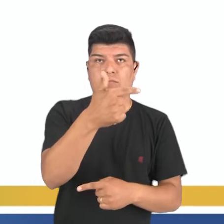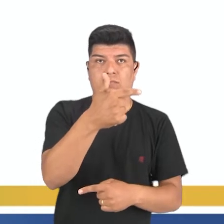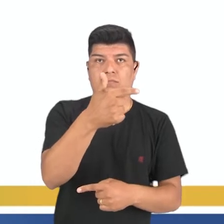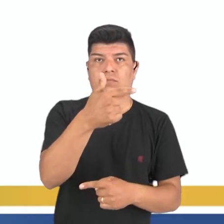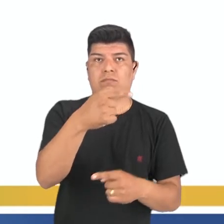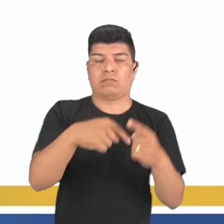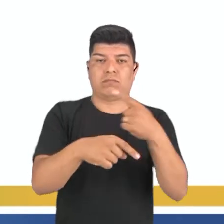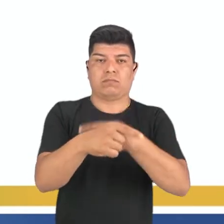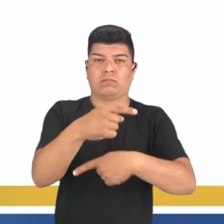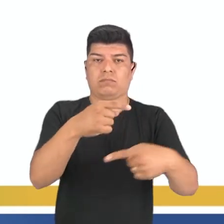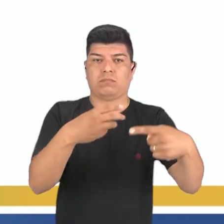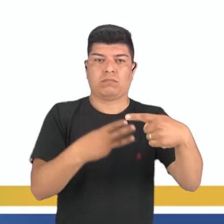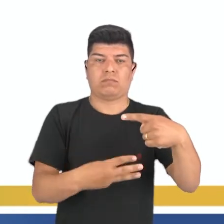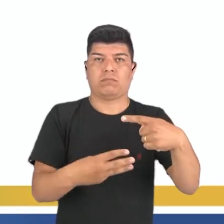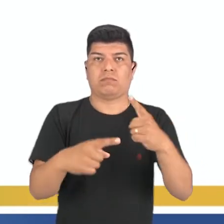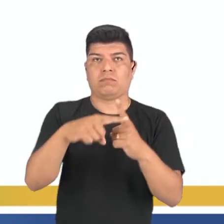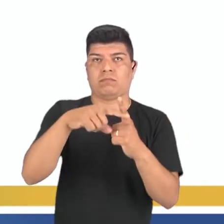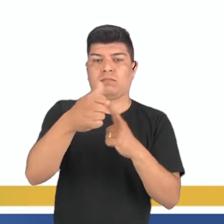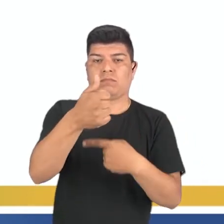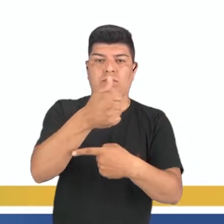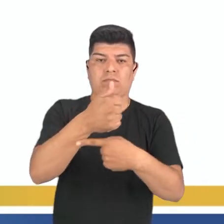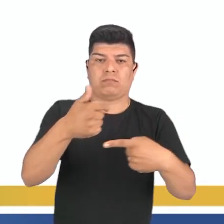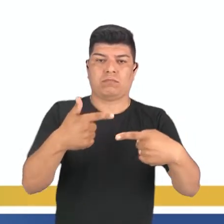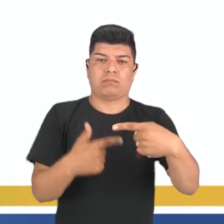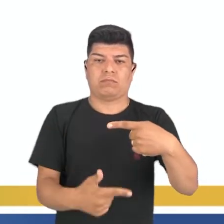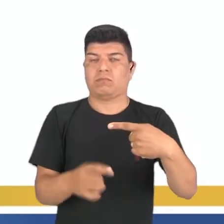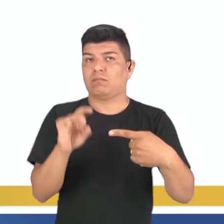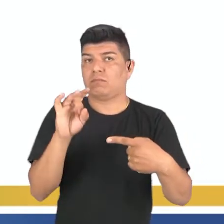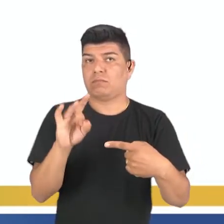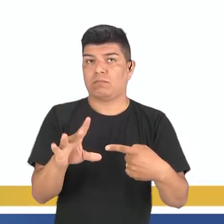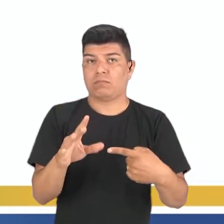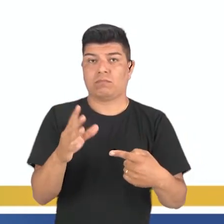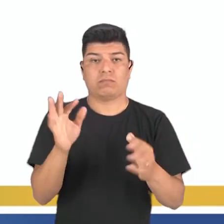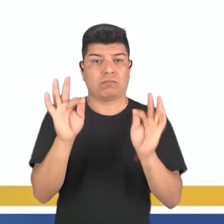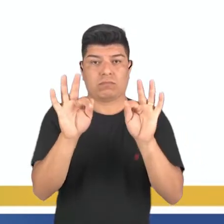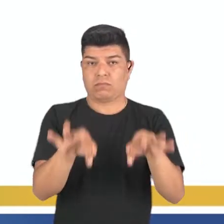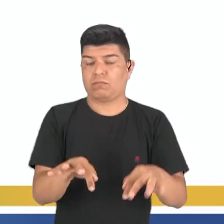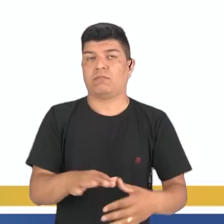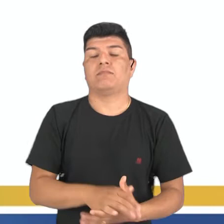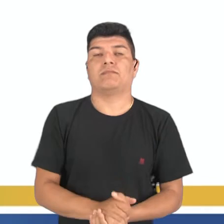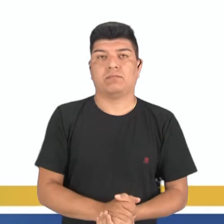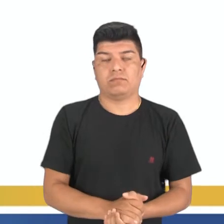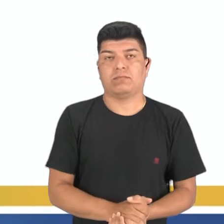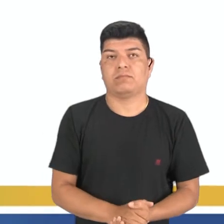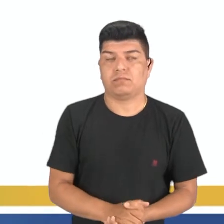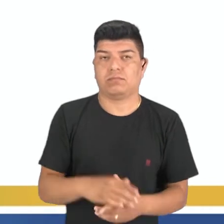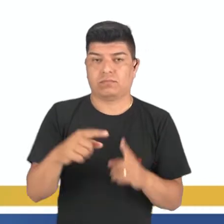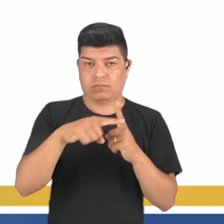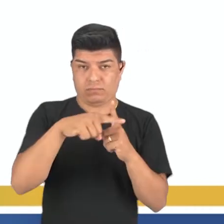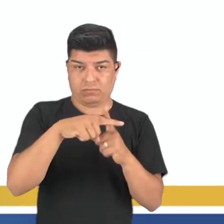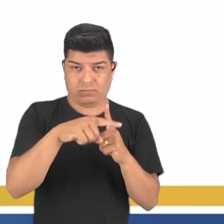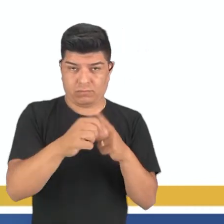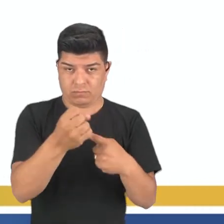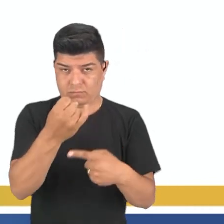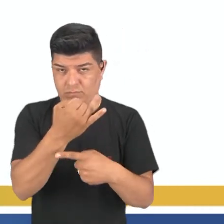adição 2/3 mais 1 sobre 2. Agora é só concluir, né, essa soma de frações